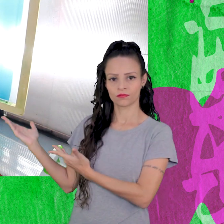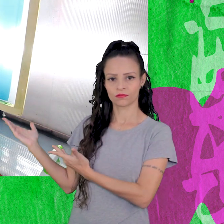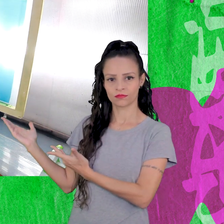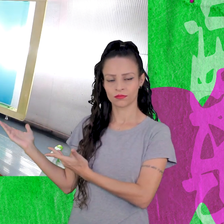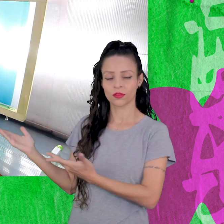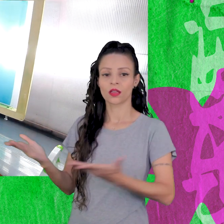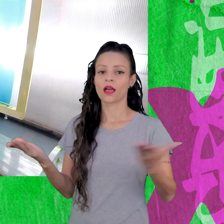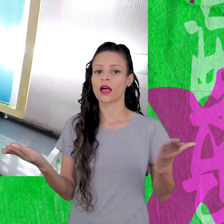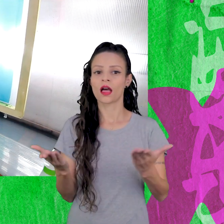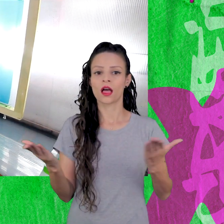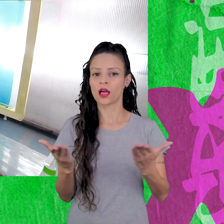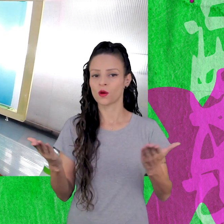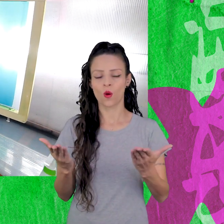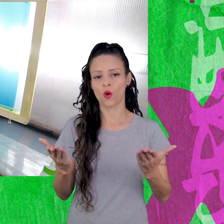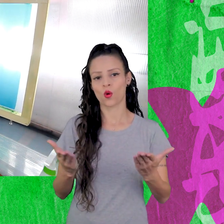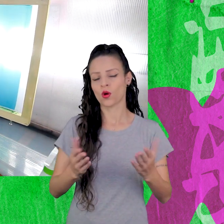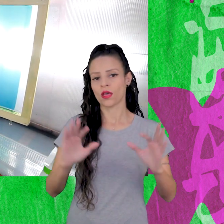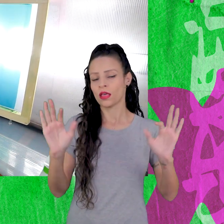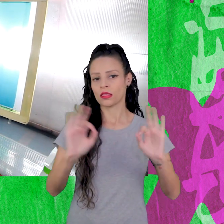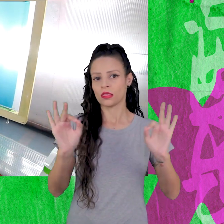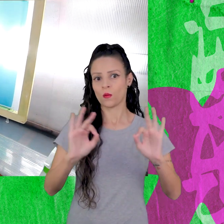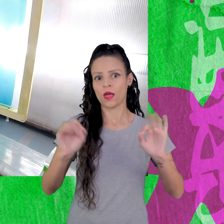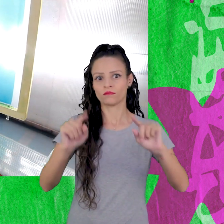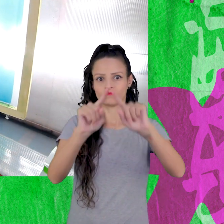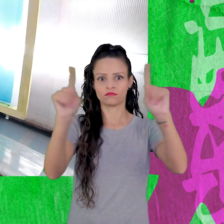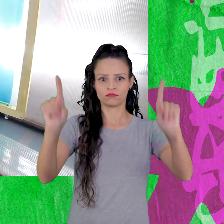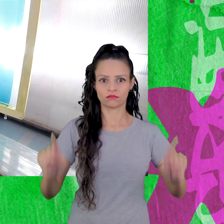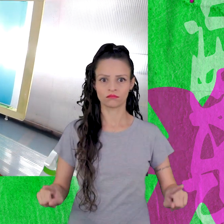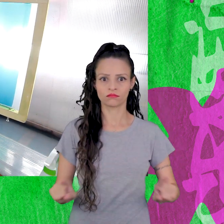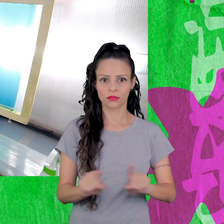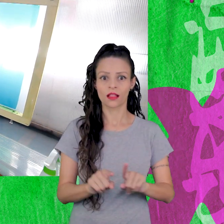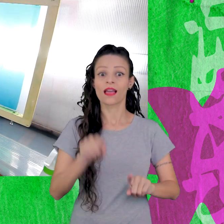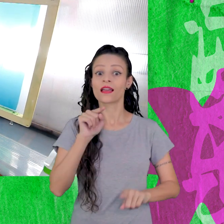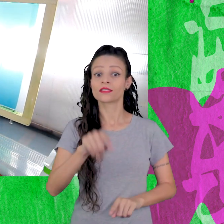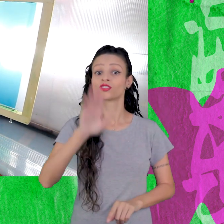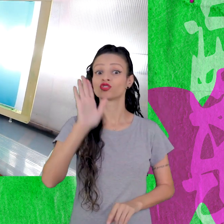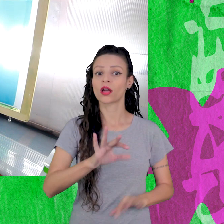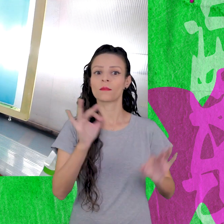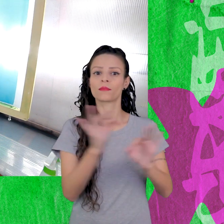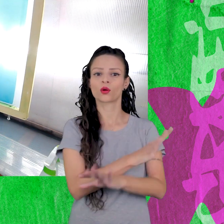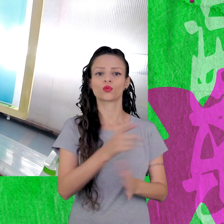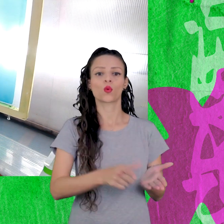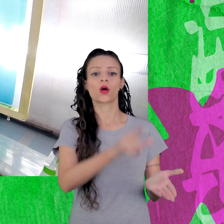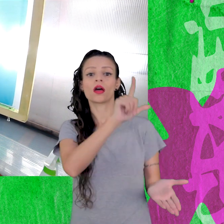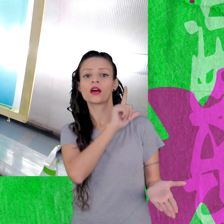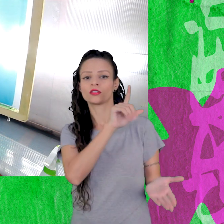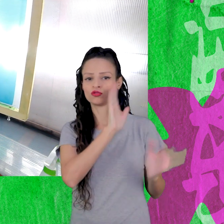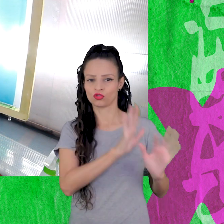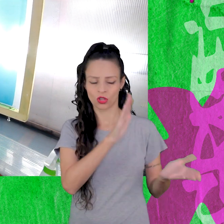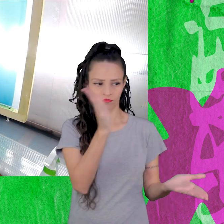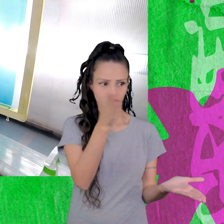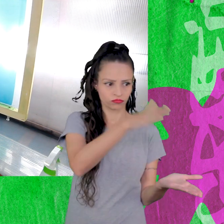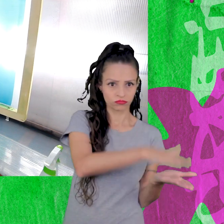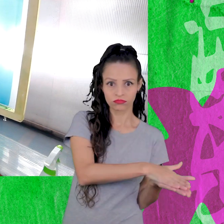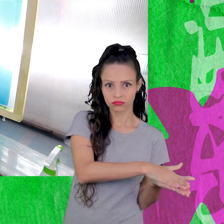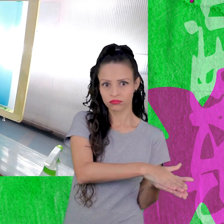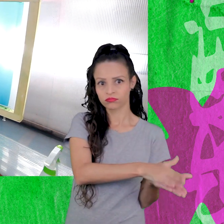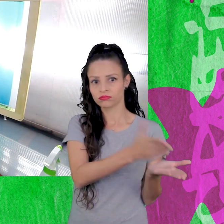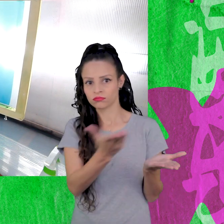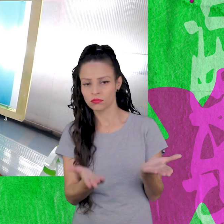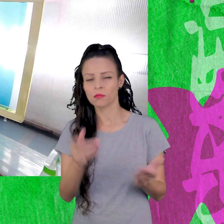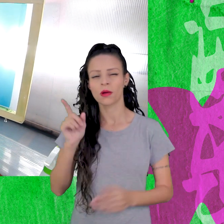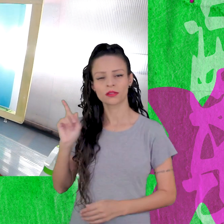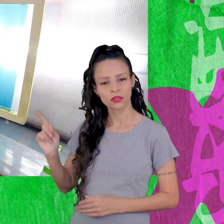Nesse momento a gente não está gravando uma tela realmente, a gente está pegando uma tela que já foi gravada anteriormente, mas esse processo é mais ou menos o